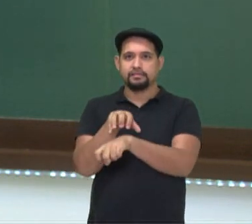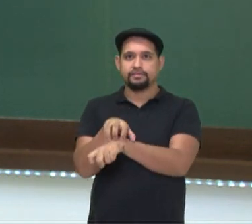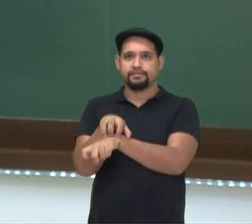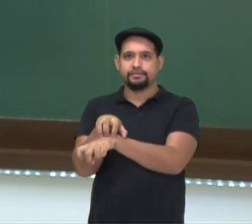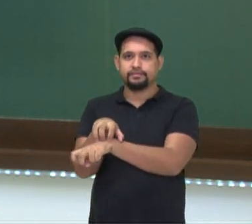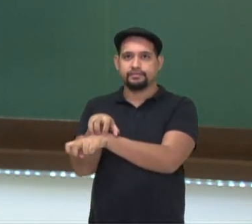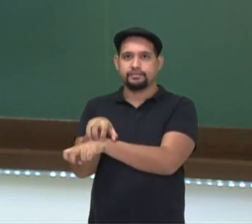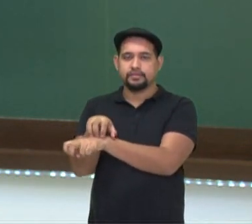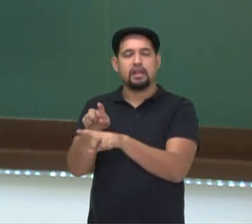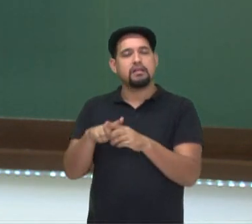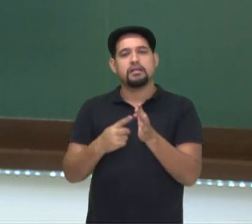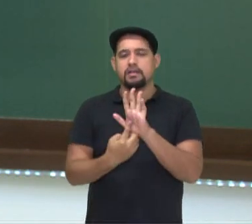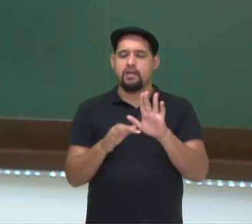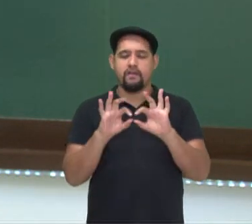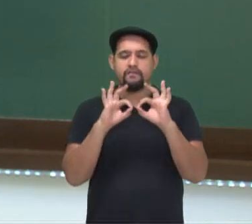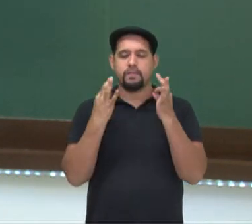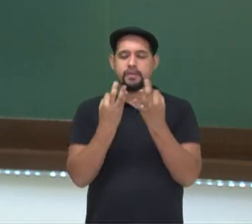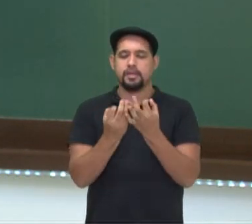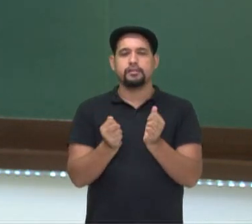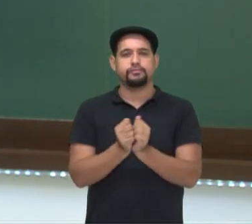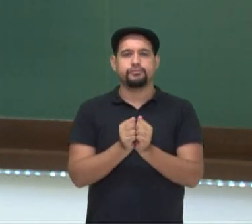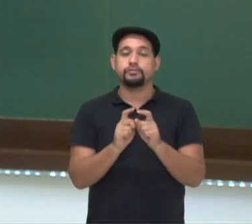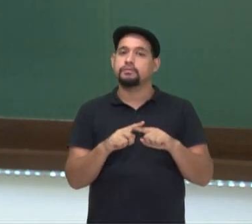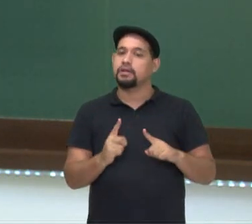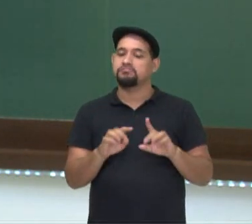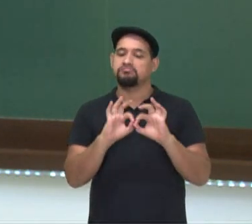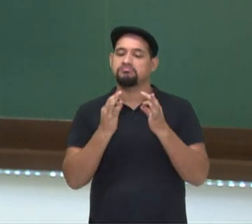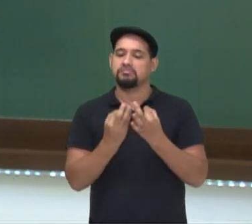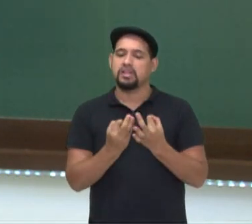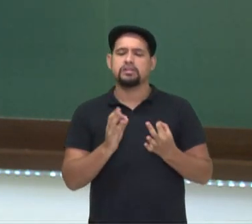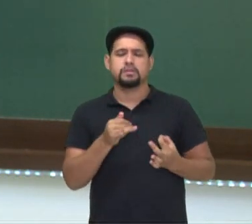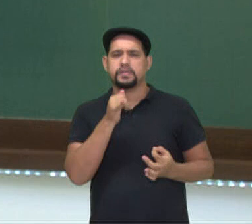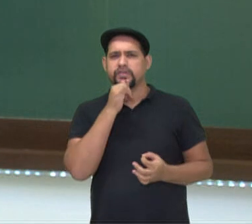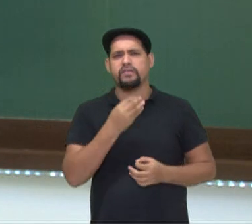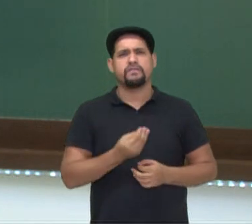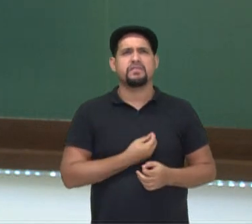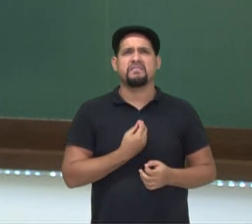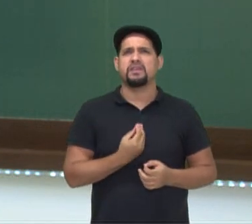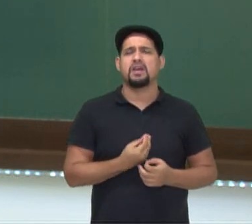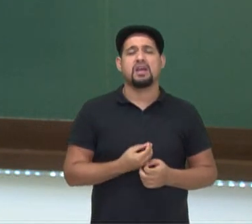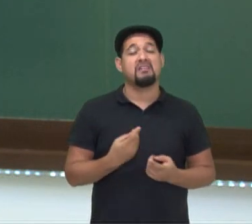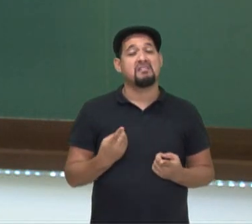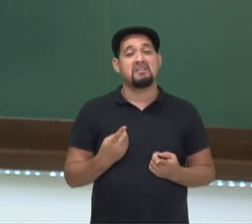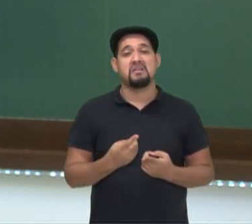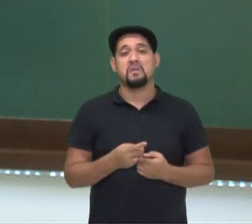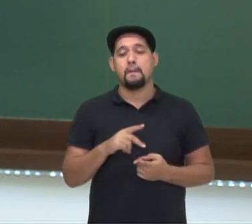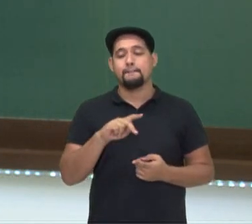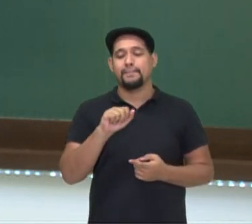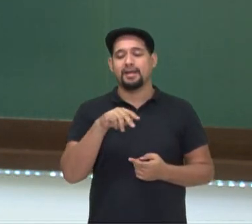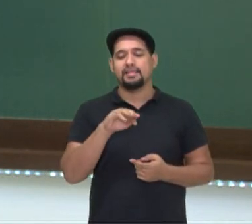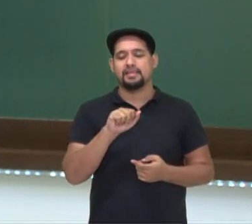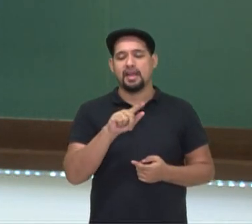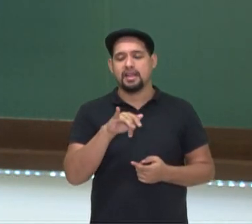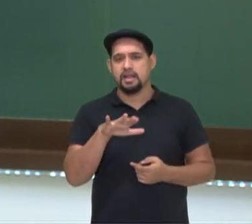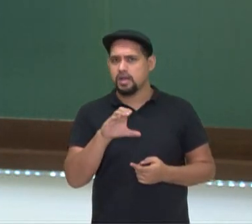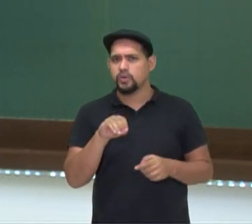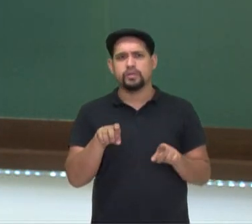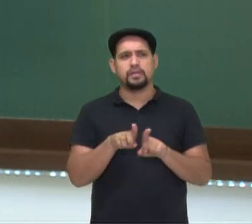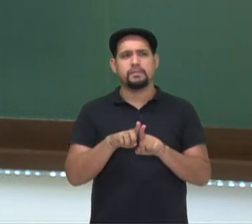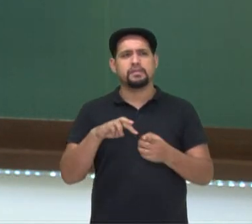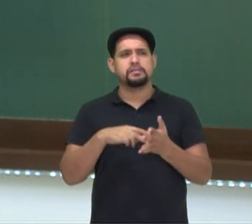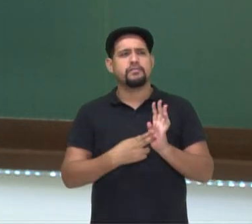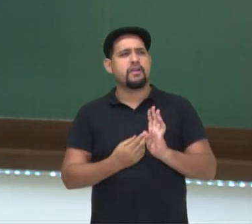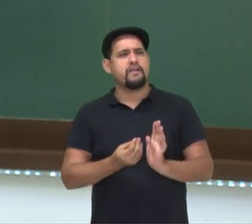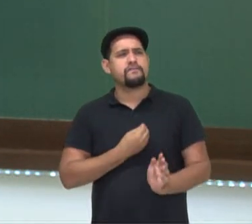apresentava. Geralmente era a família, então um familiar, se vivesse, por exemplo, o Pantaleão, que é um dos tipos da comédia dell'arte,